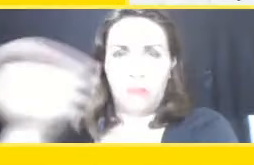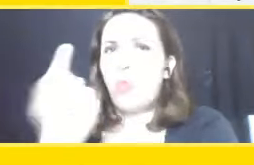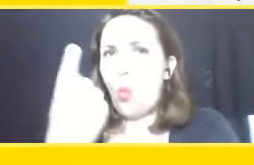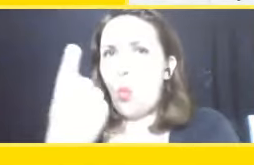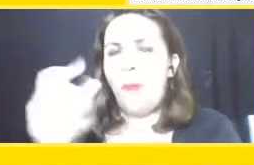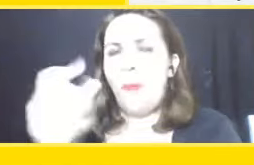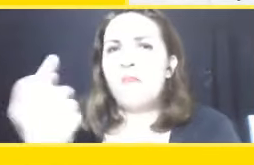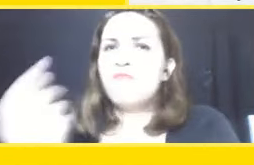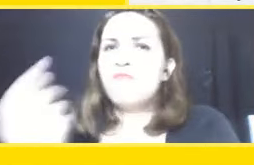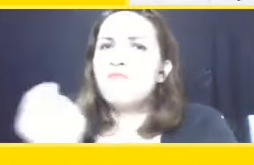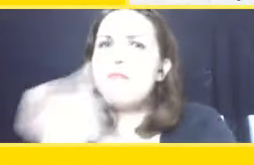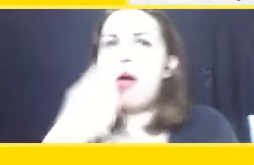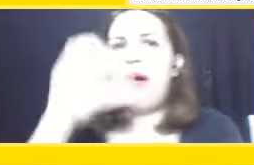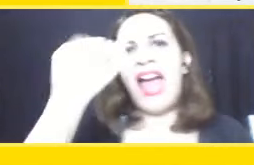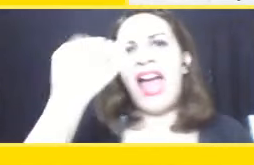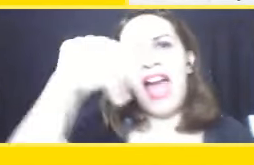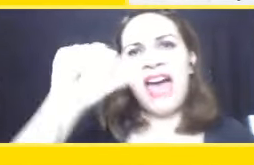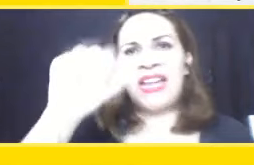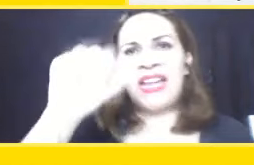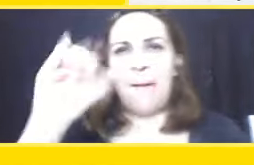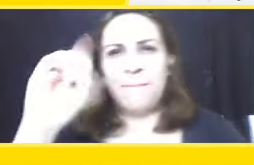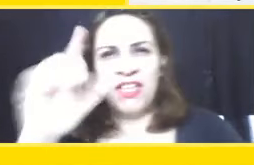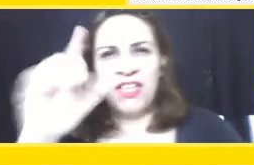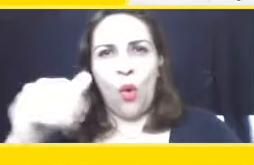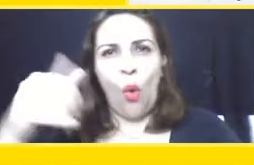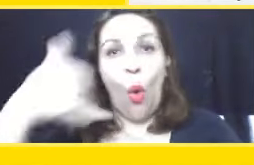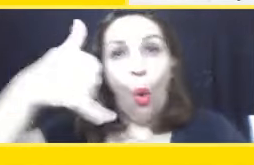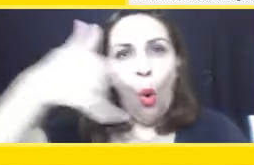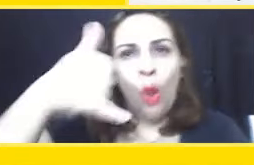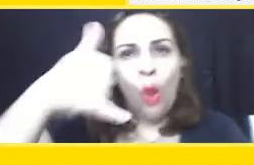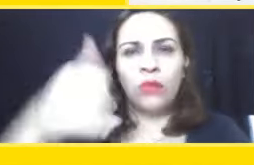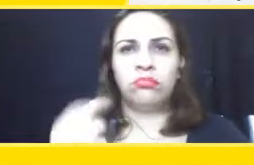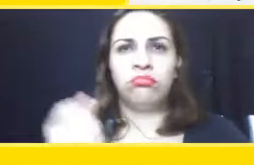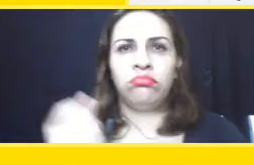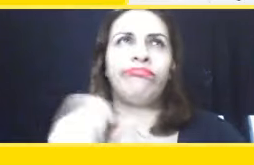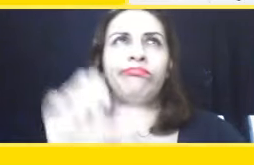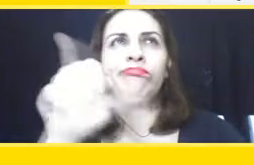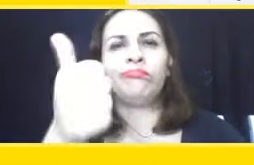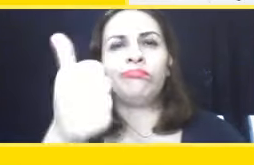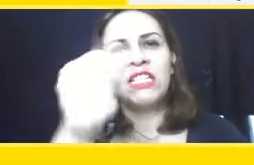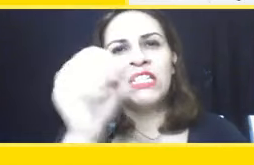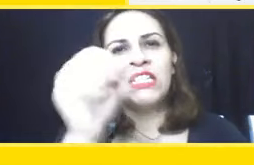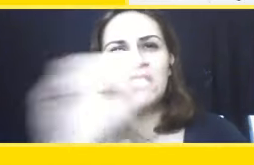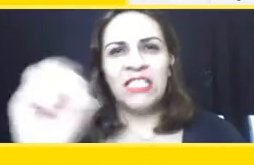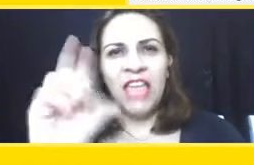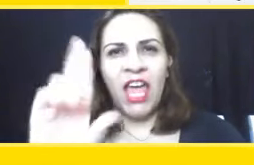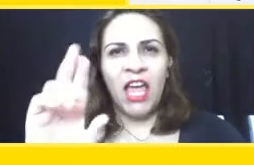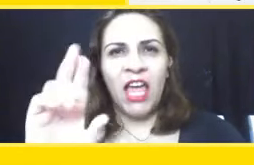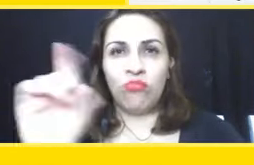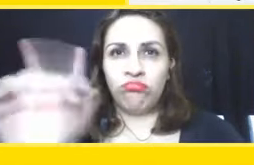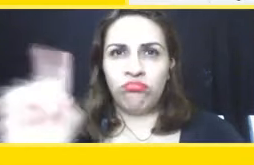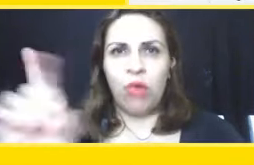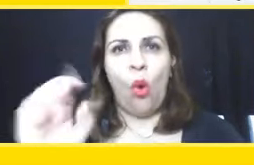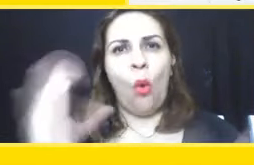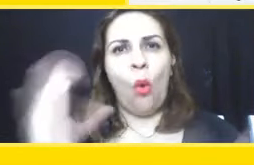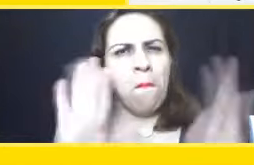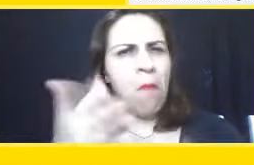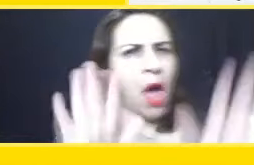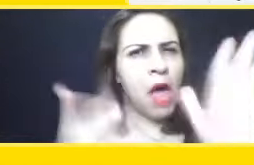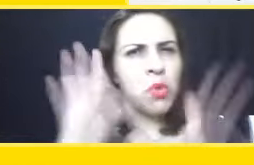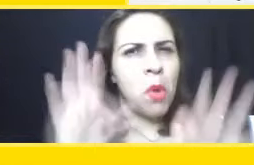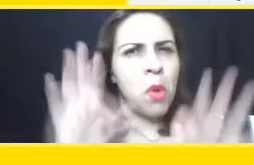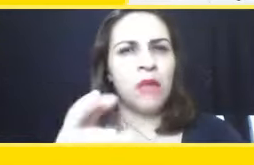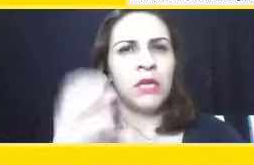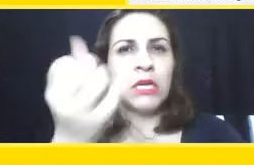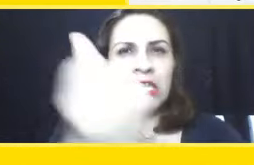um canabidiol, de um óleo, por 100 dólares, que está em torno de quase R$ 600. Se Sim. você fizer